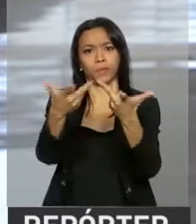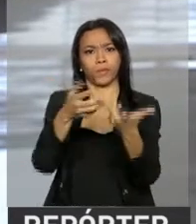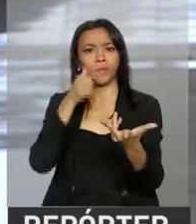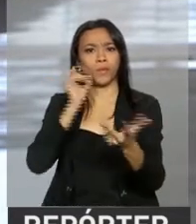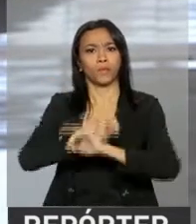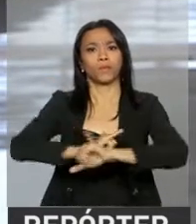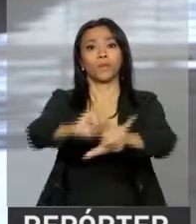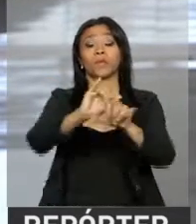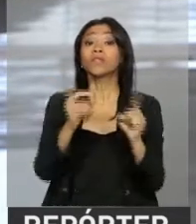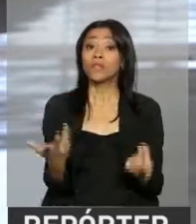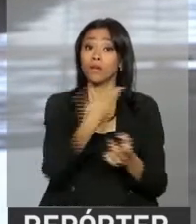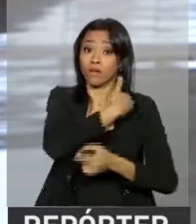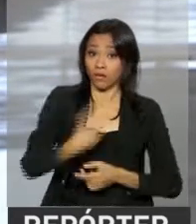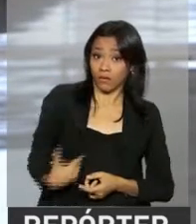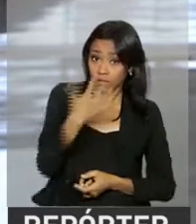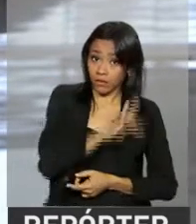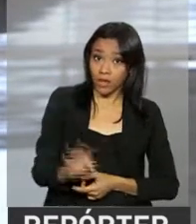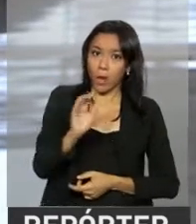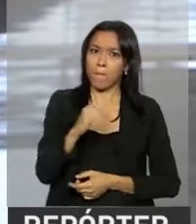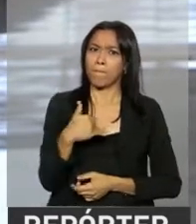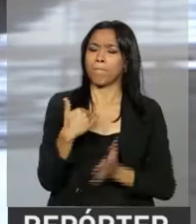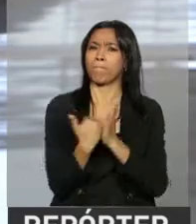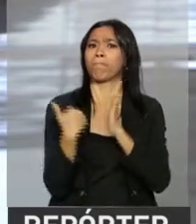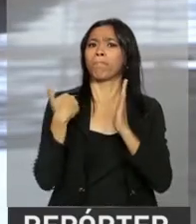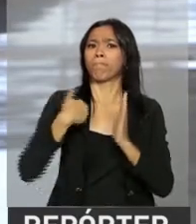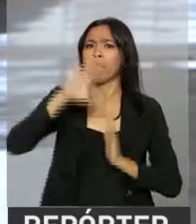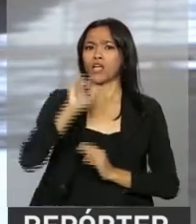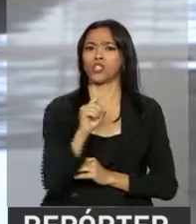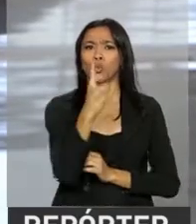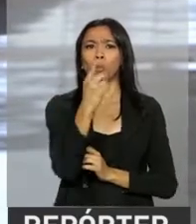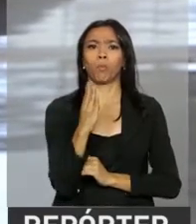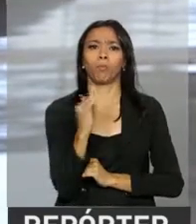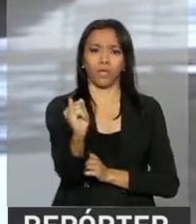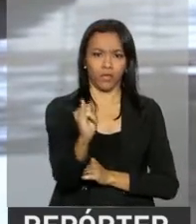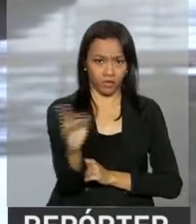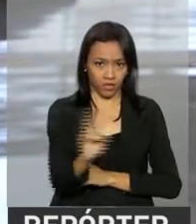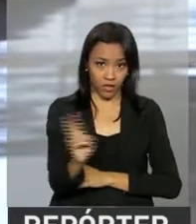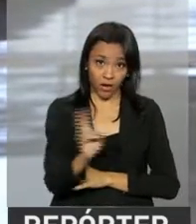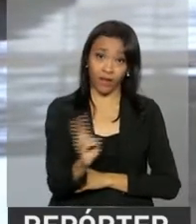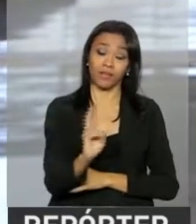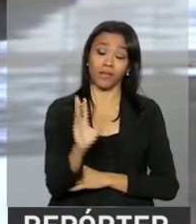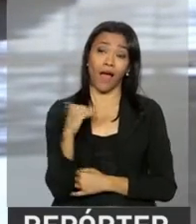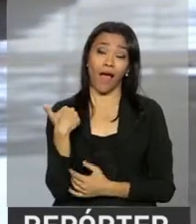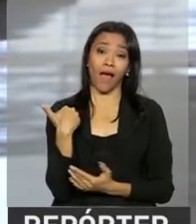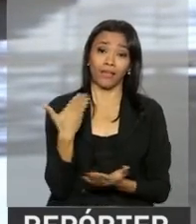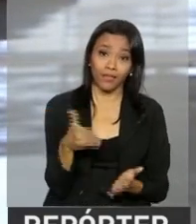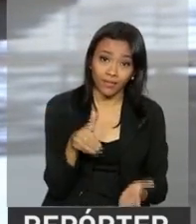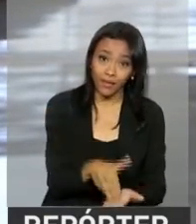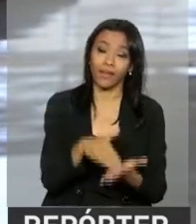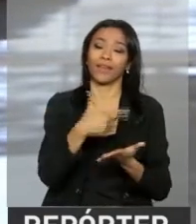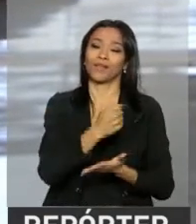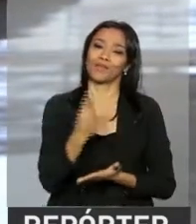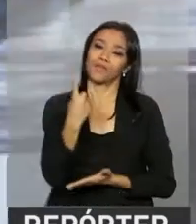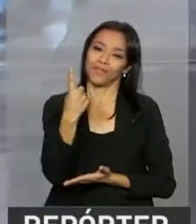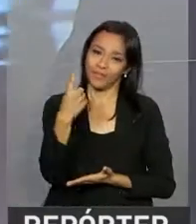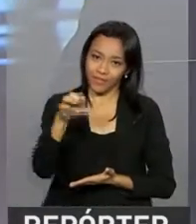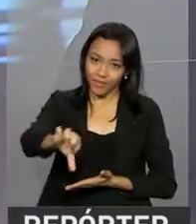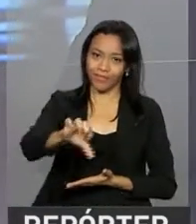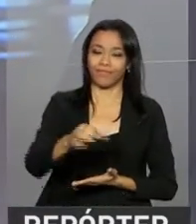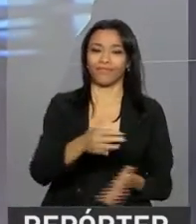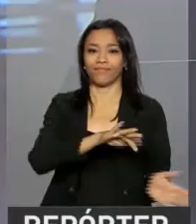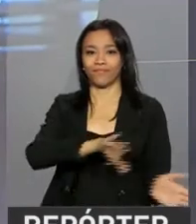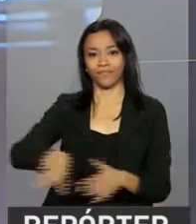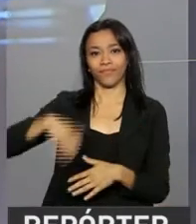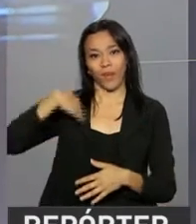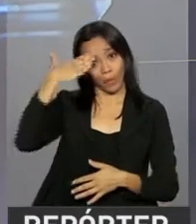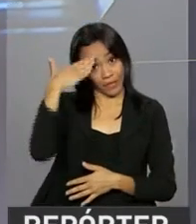o governo federal vai investir mais de 1 bilhão de reais nessas iniciativas até 2019 renata obrigada